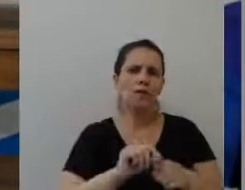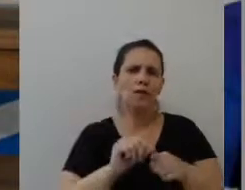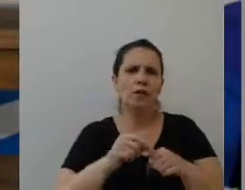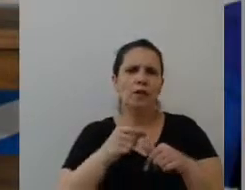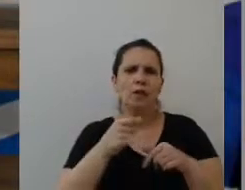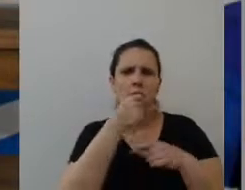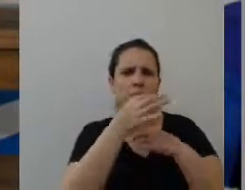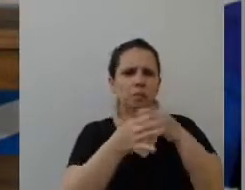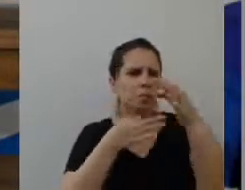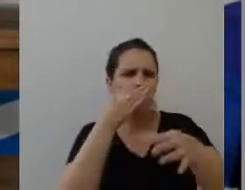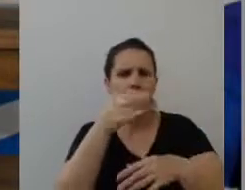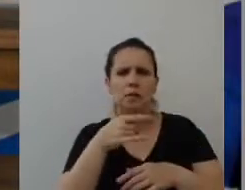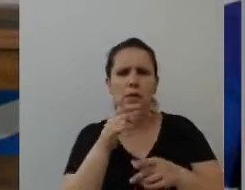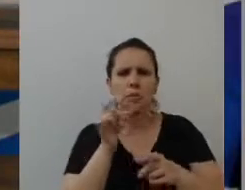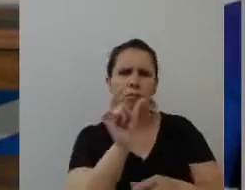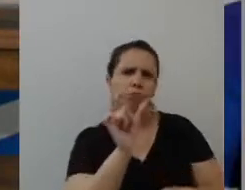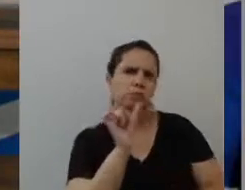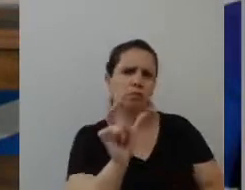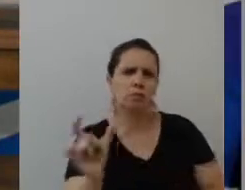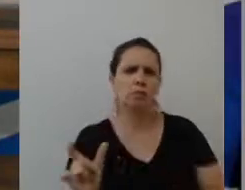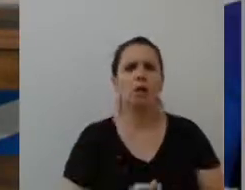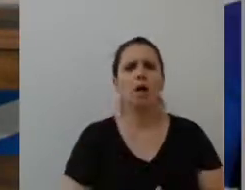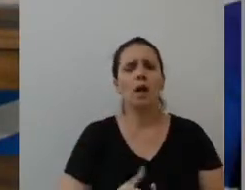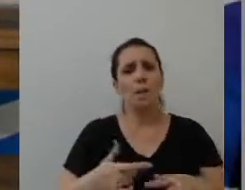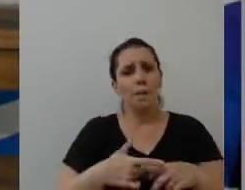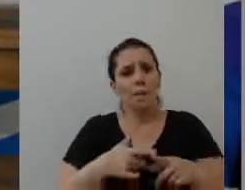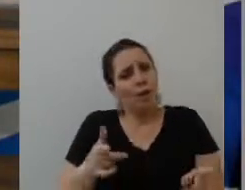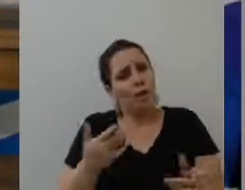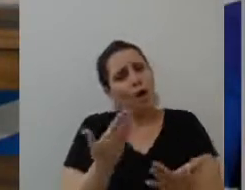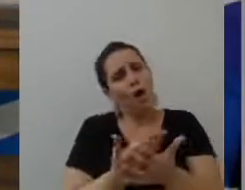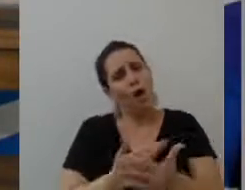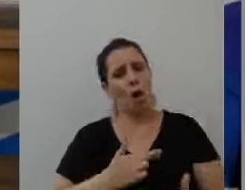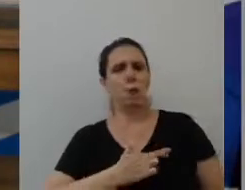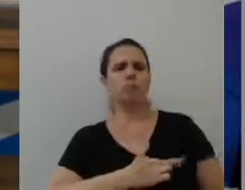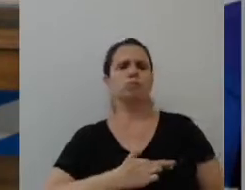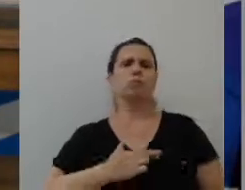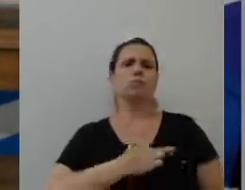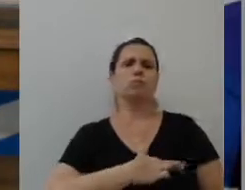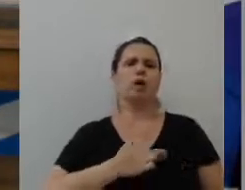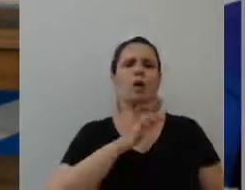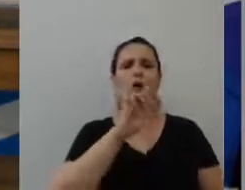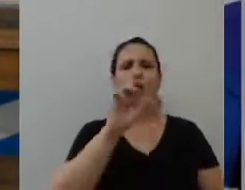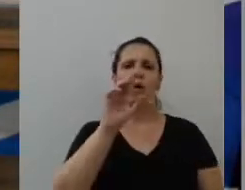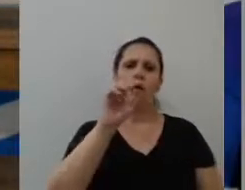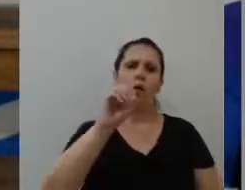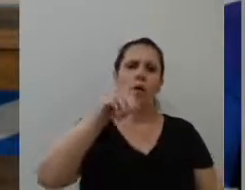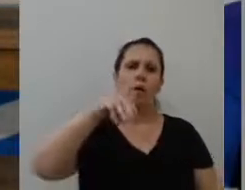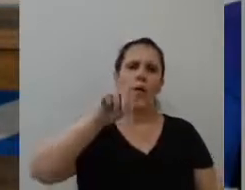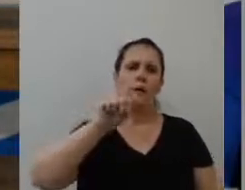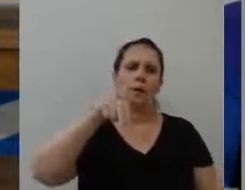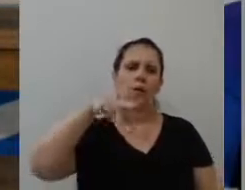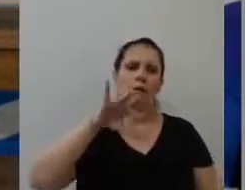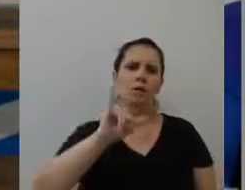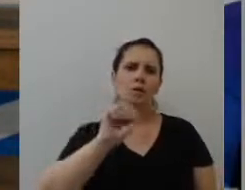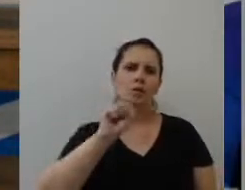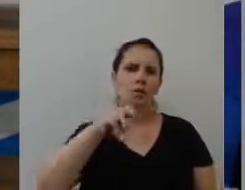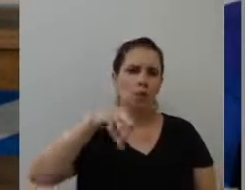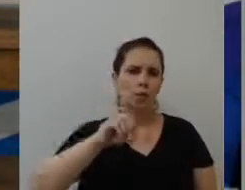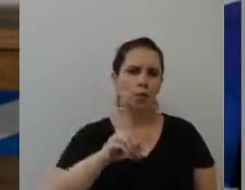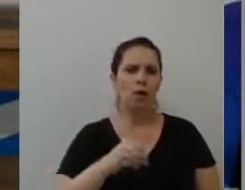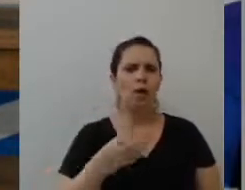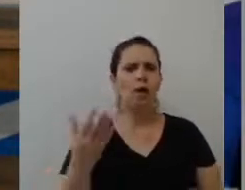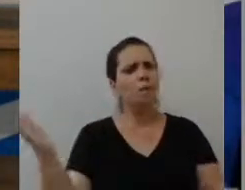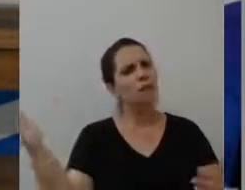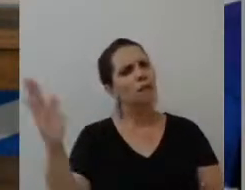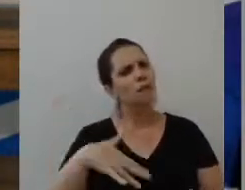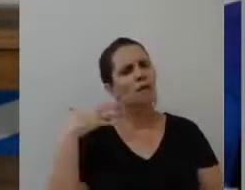de romantismo, não tem como a gente não analisar esse texto, né? Não tem como, eu não poderia deixar de trazer